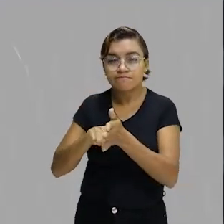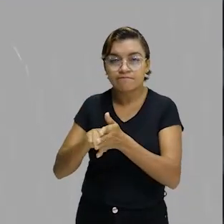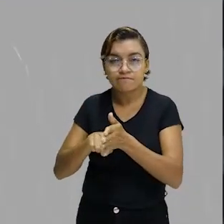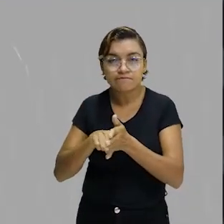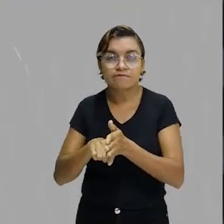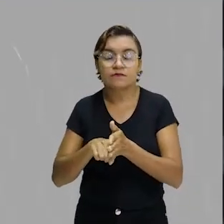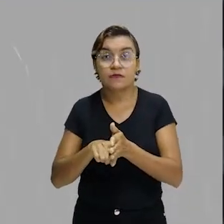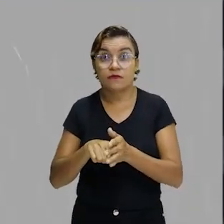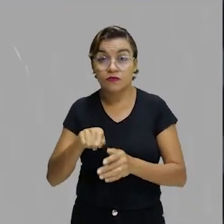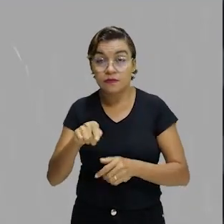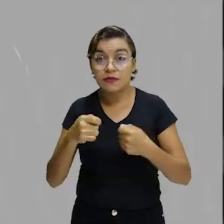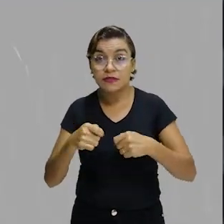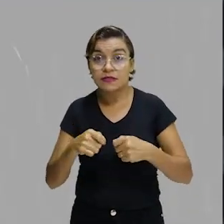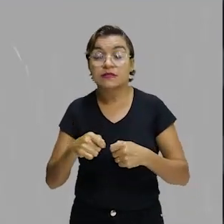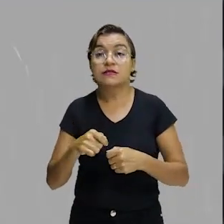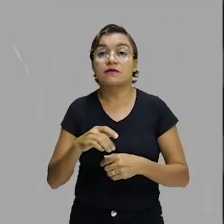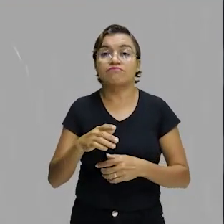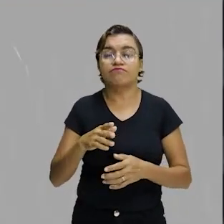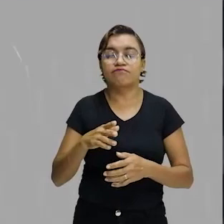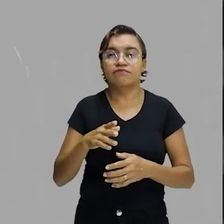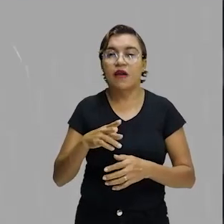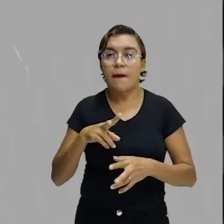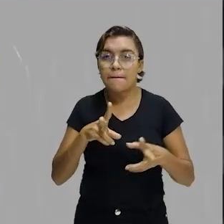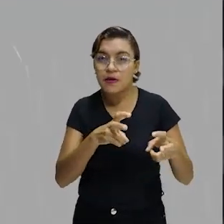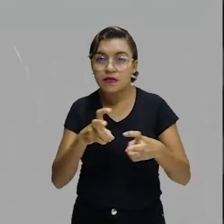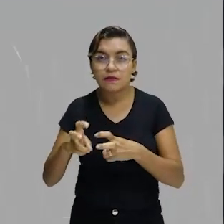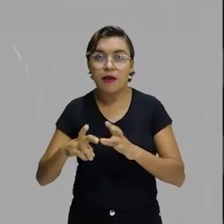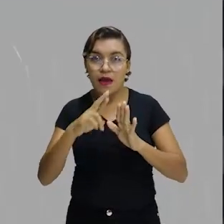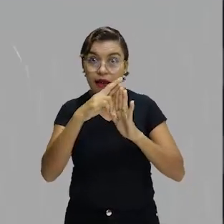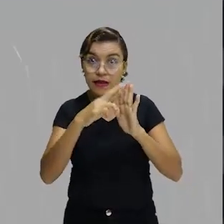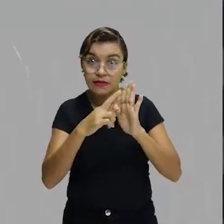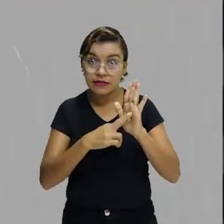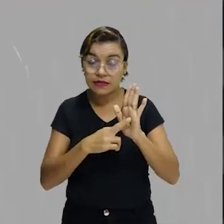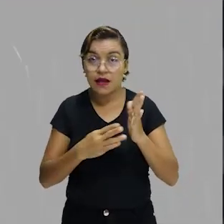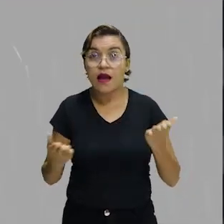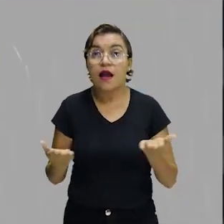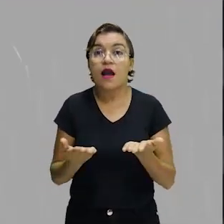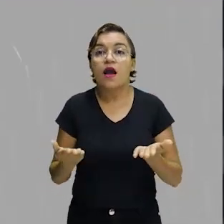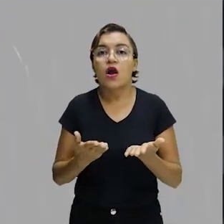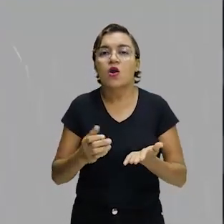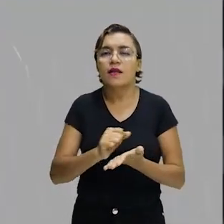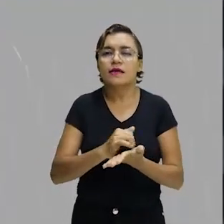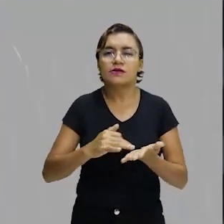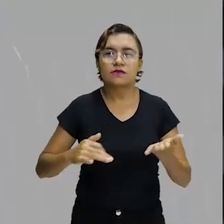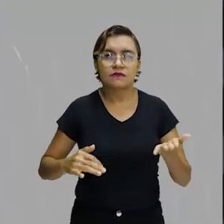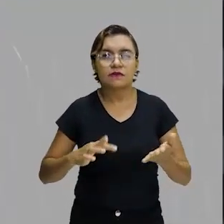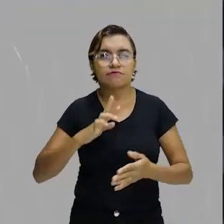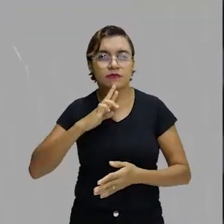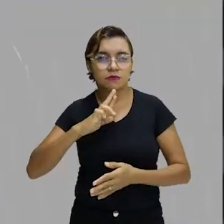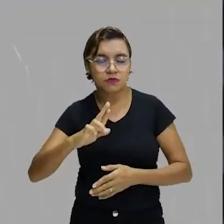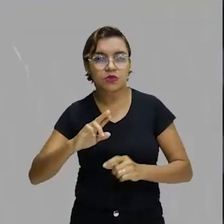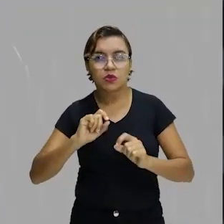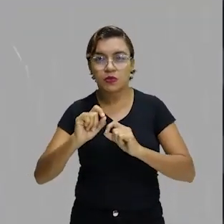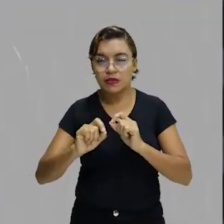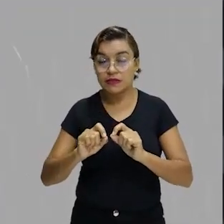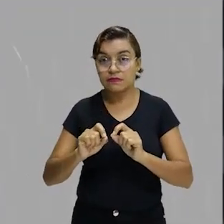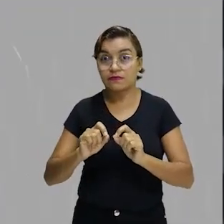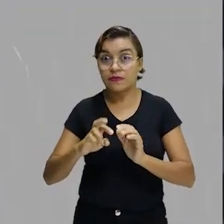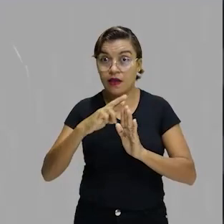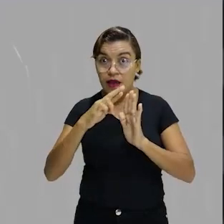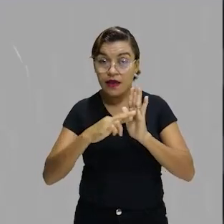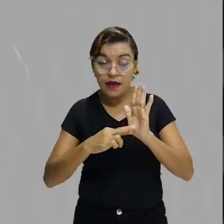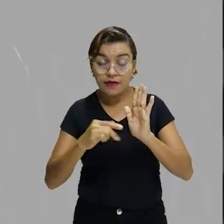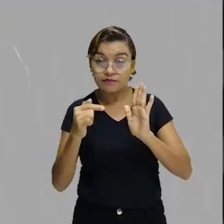E agora no exercício nós vamos ver o funcionamento destas regras. Elas são simples, na verdade, mas